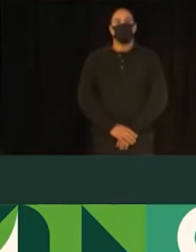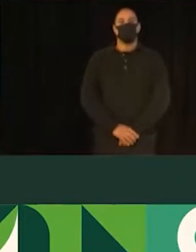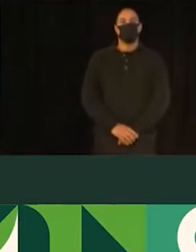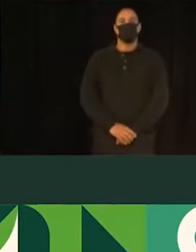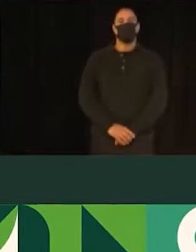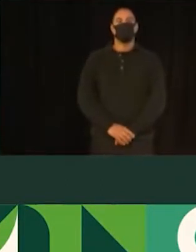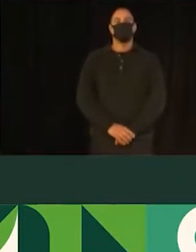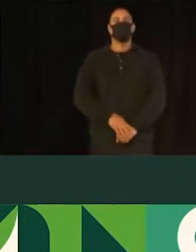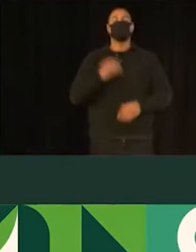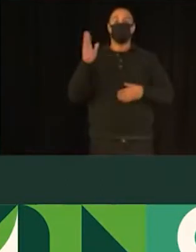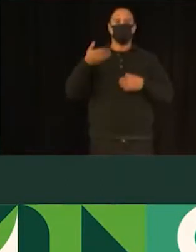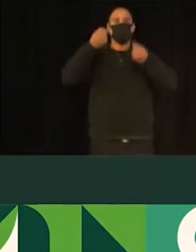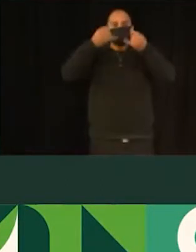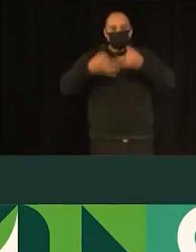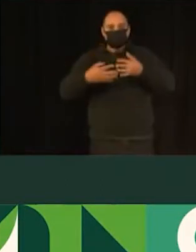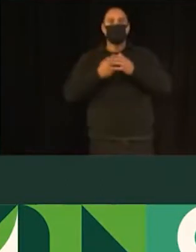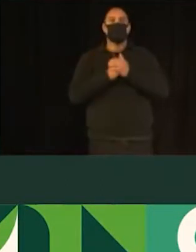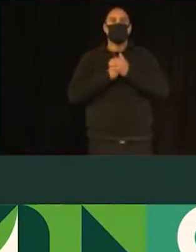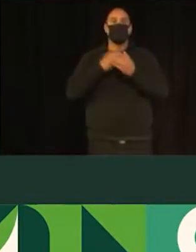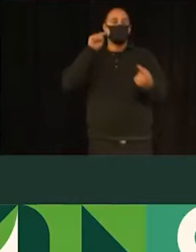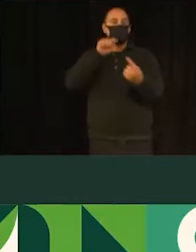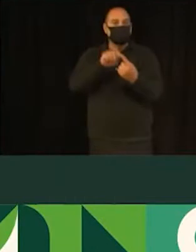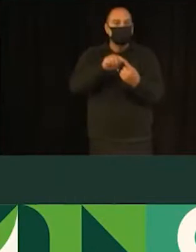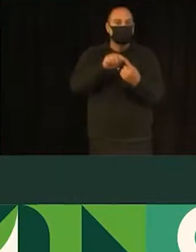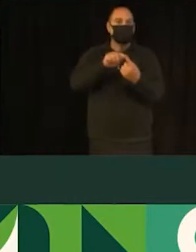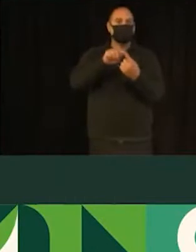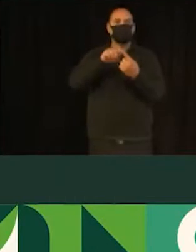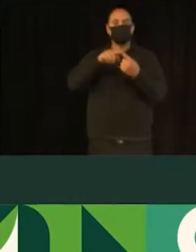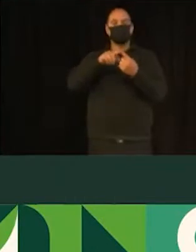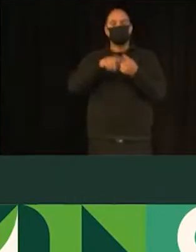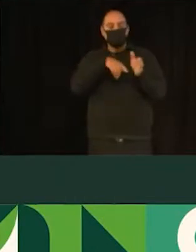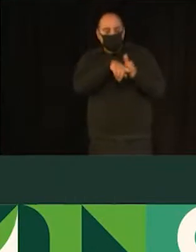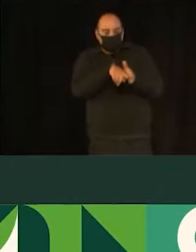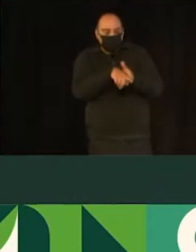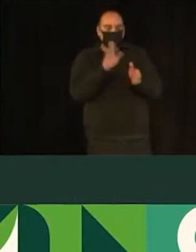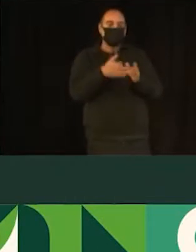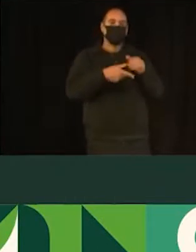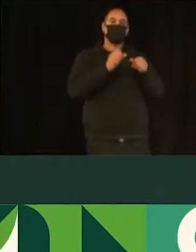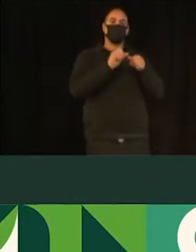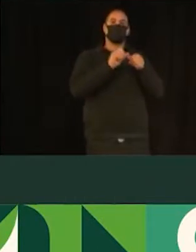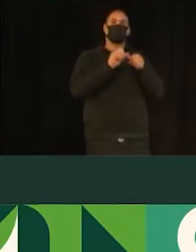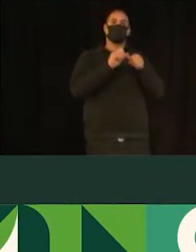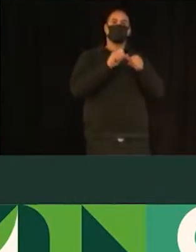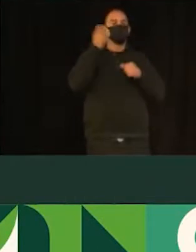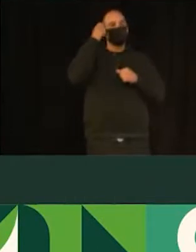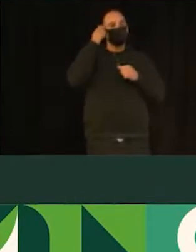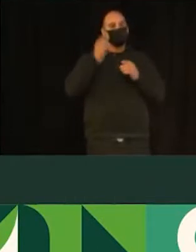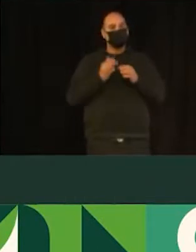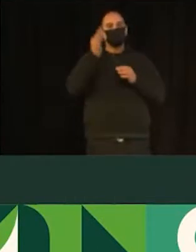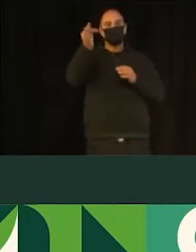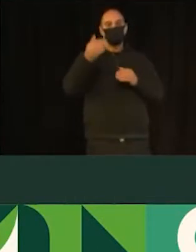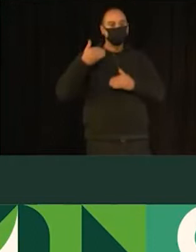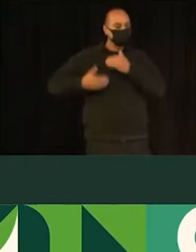Então, como eu já comentei, né, o objetivo é analisar o que foi feito, né, para a gente continuar avançando para implantar